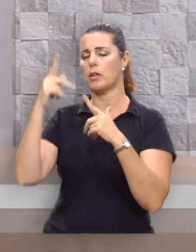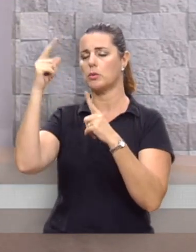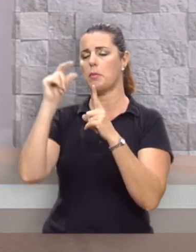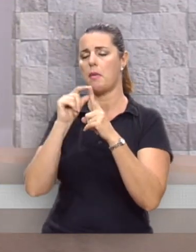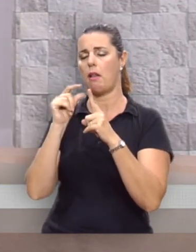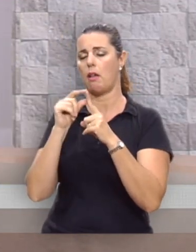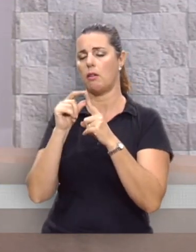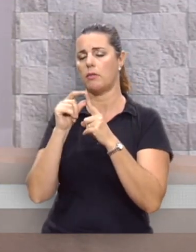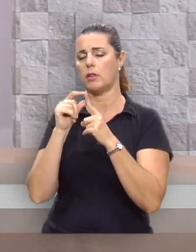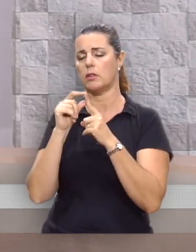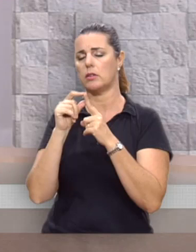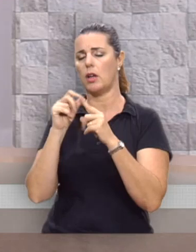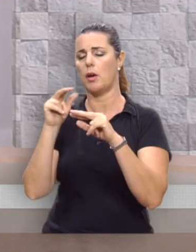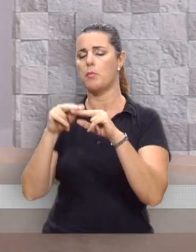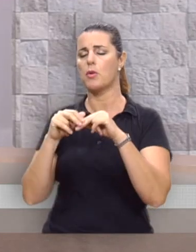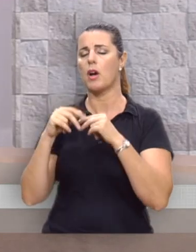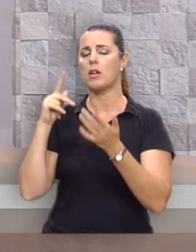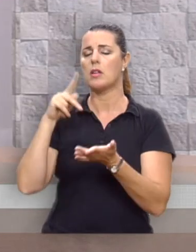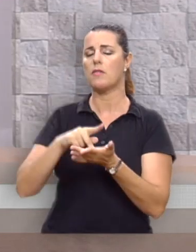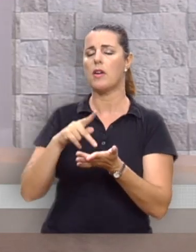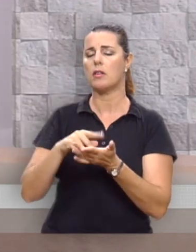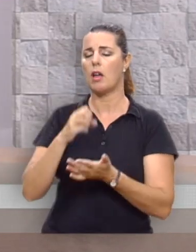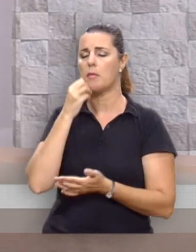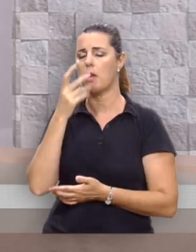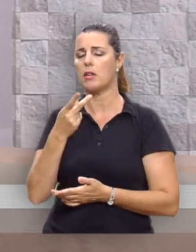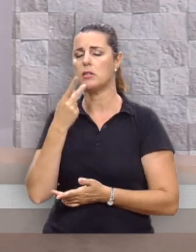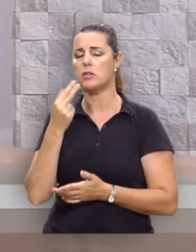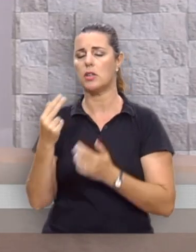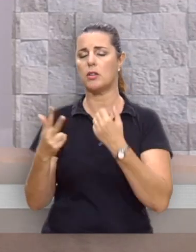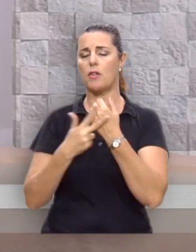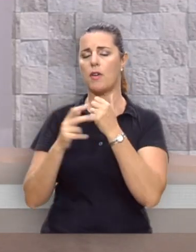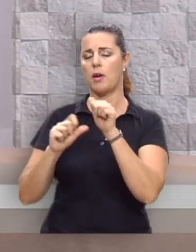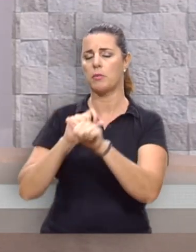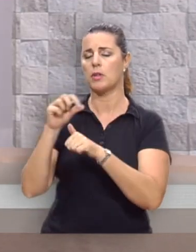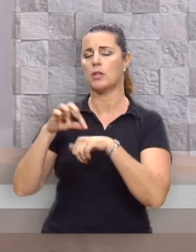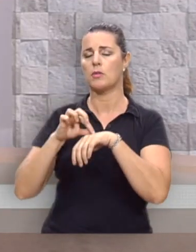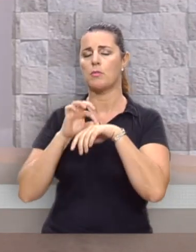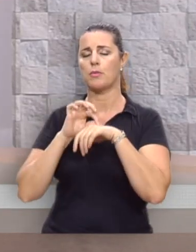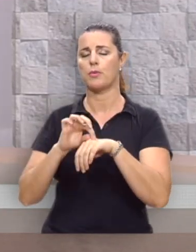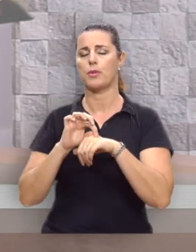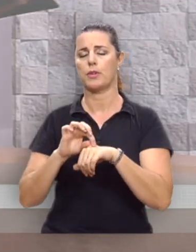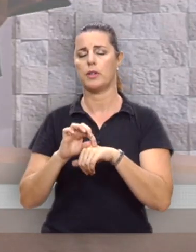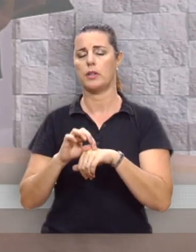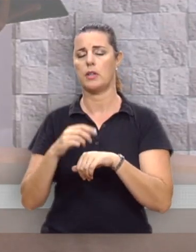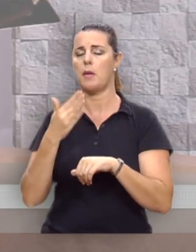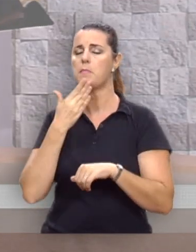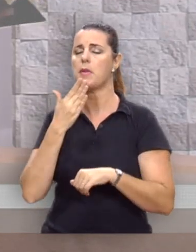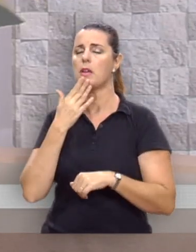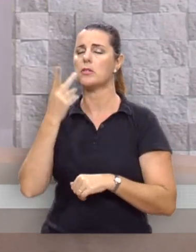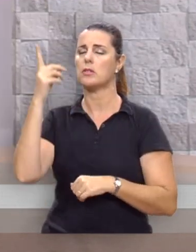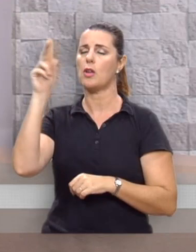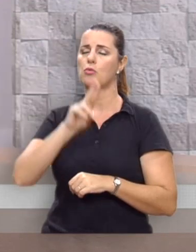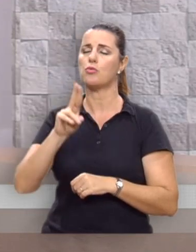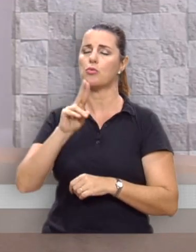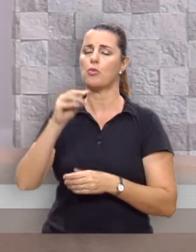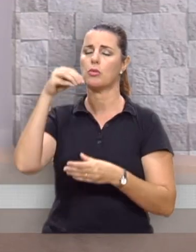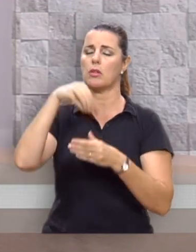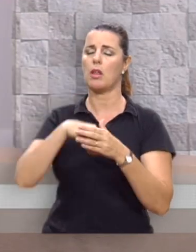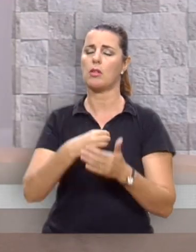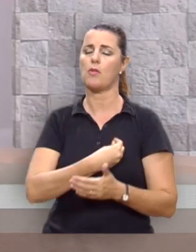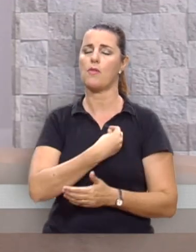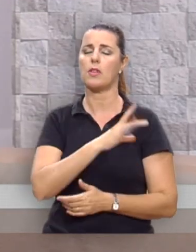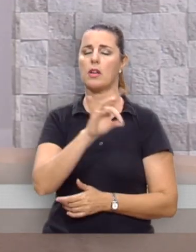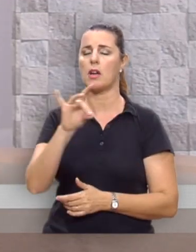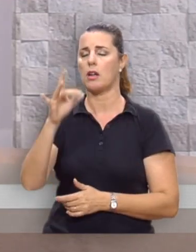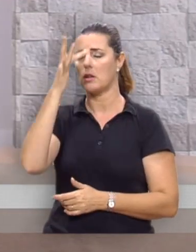palavra e por esta verdade bendita de que o Verbo se fez carne. E eu te peço que tu apliques esta mensagem